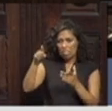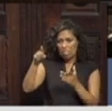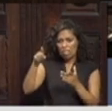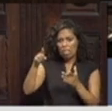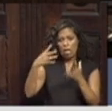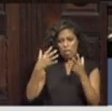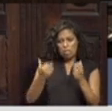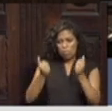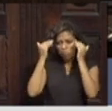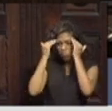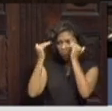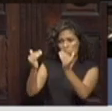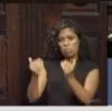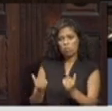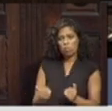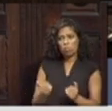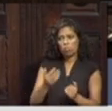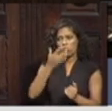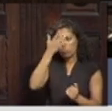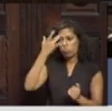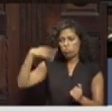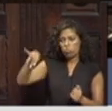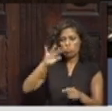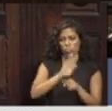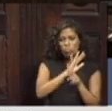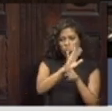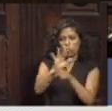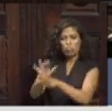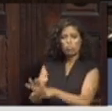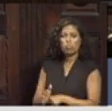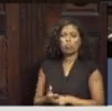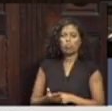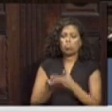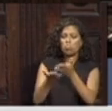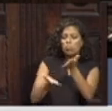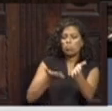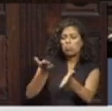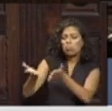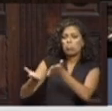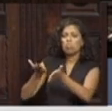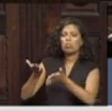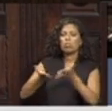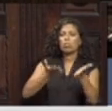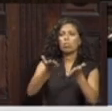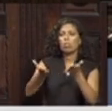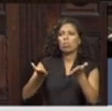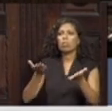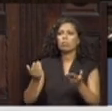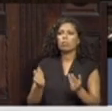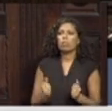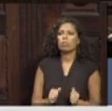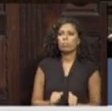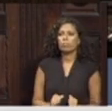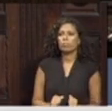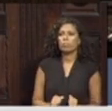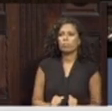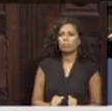protocolou, junto ao Ministério da Defesa, ofício dirigido ao ministro da Defesa, senhor Raul